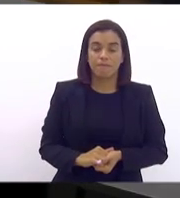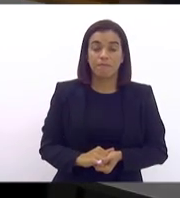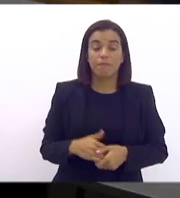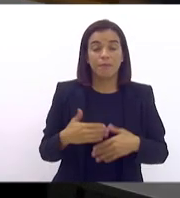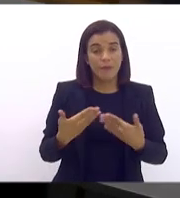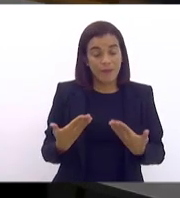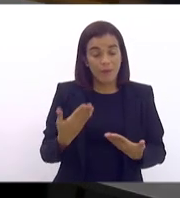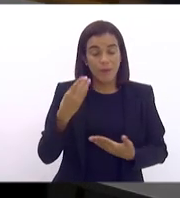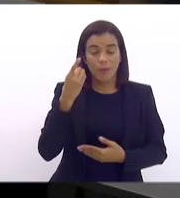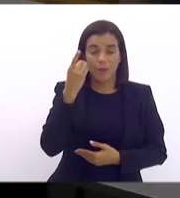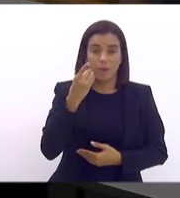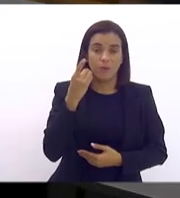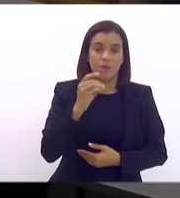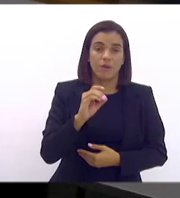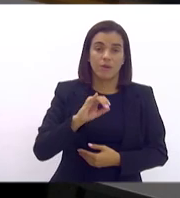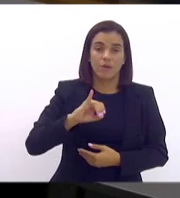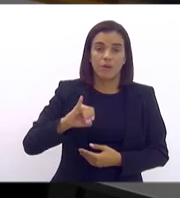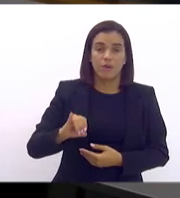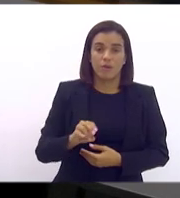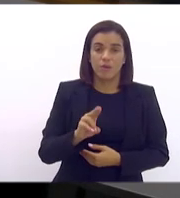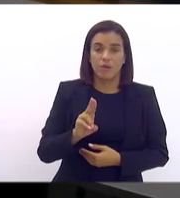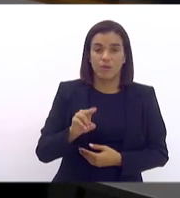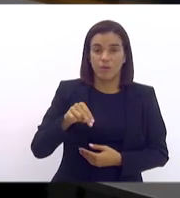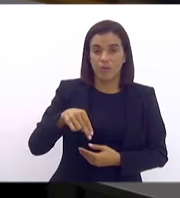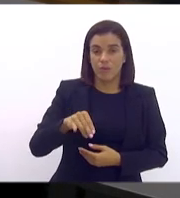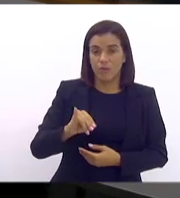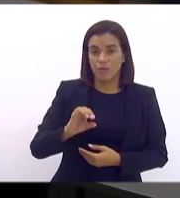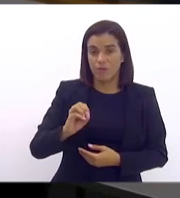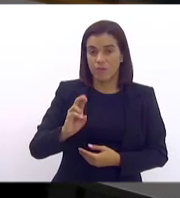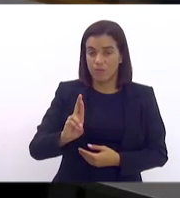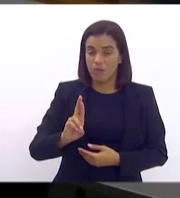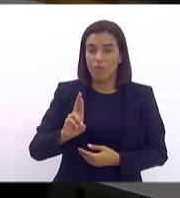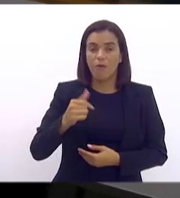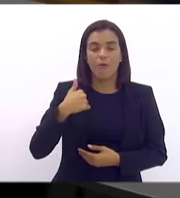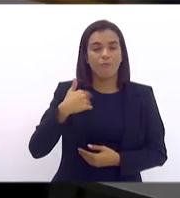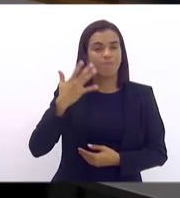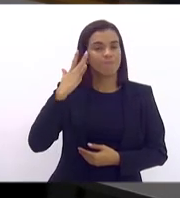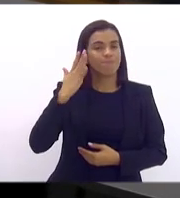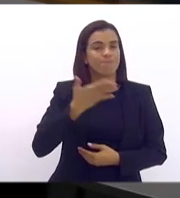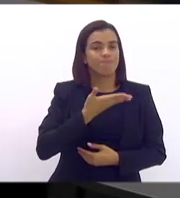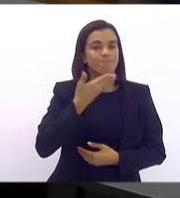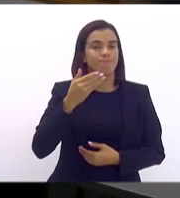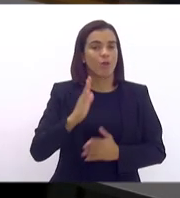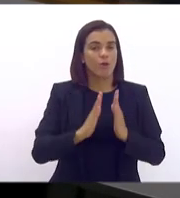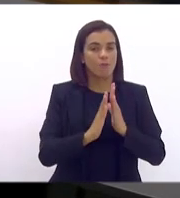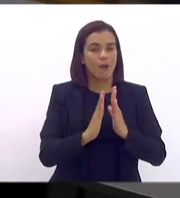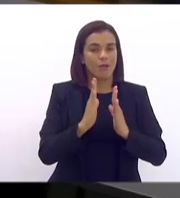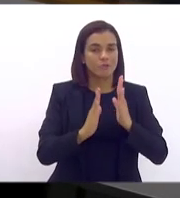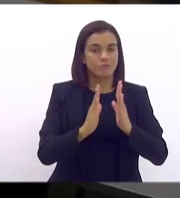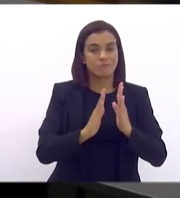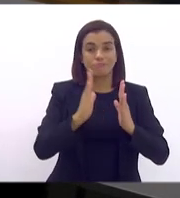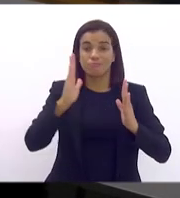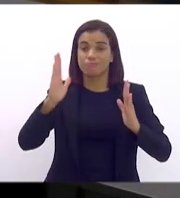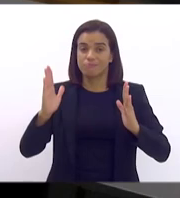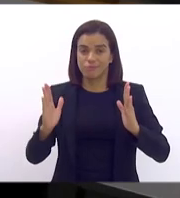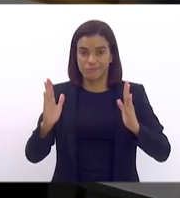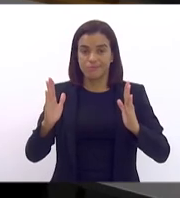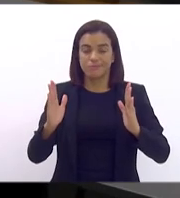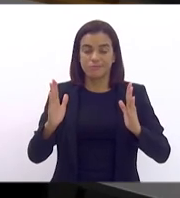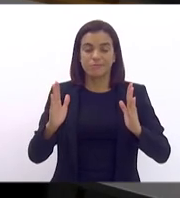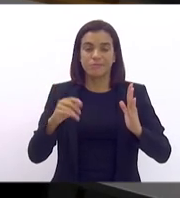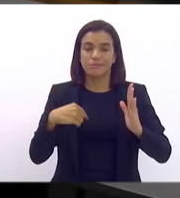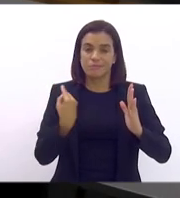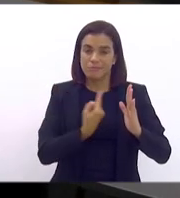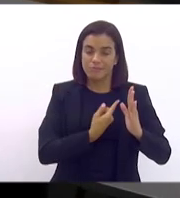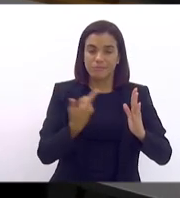Então, deputado Júlio, é por isso que eu achei conveniente que esse prazo fosse estendido, para que nós